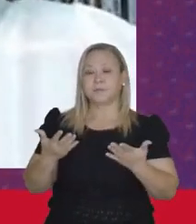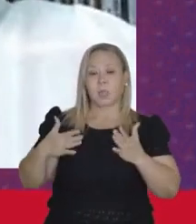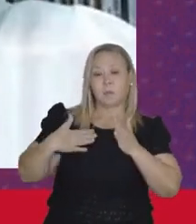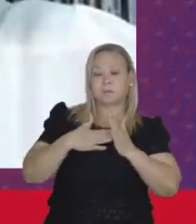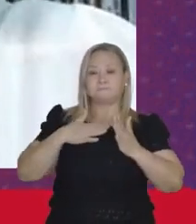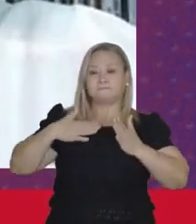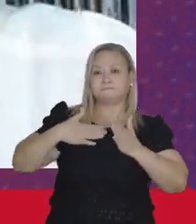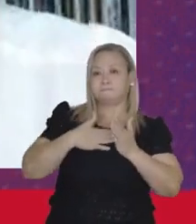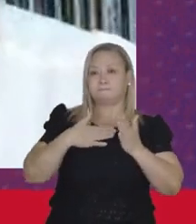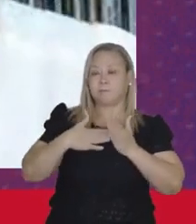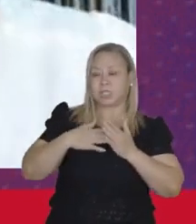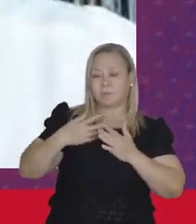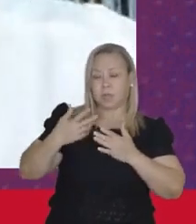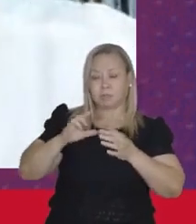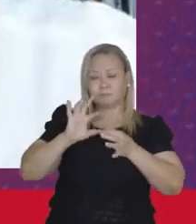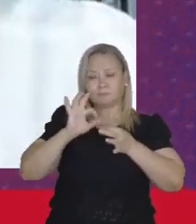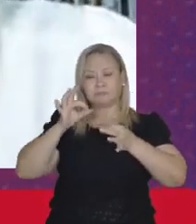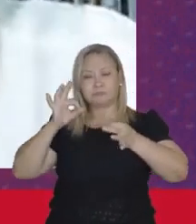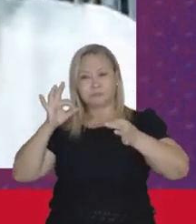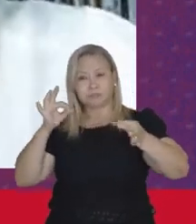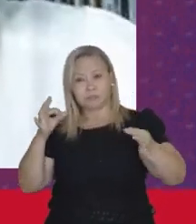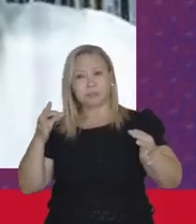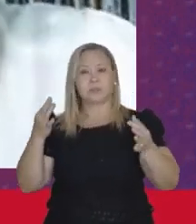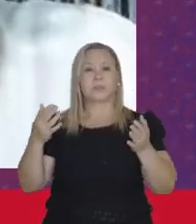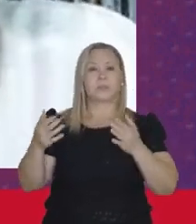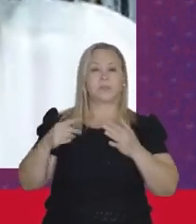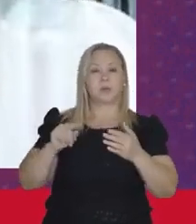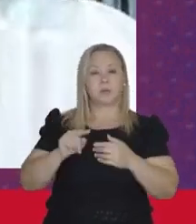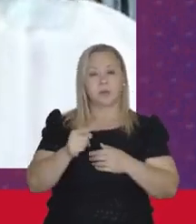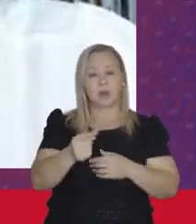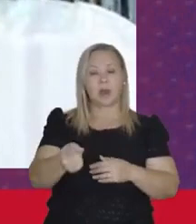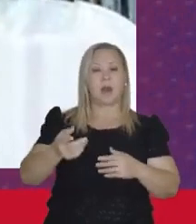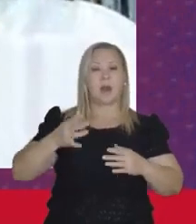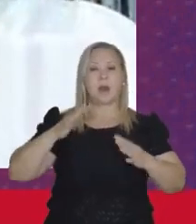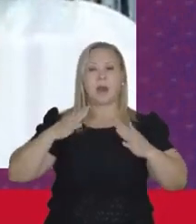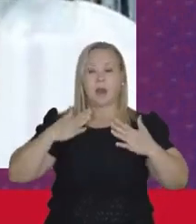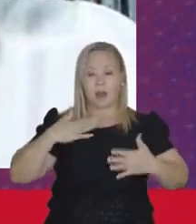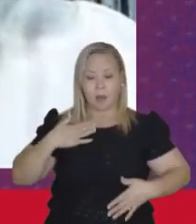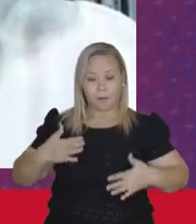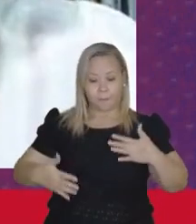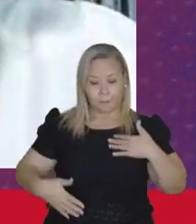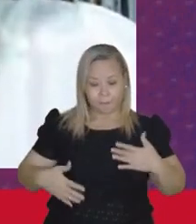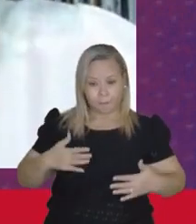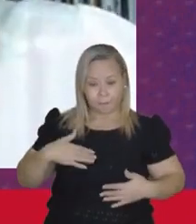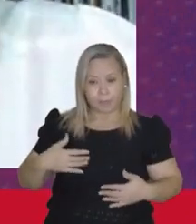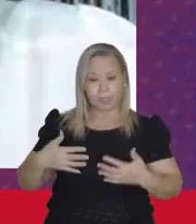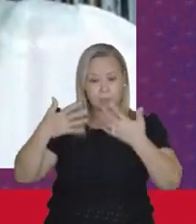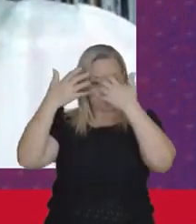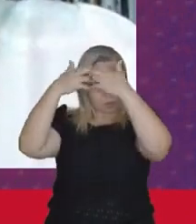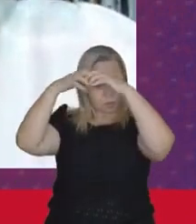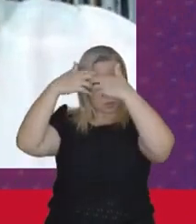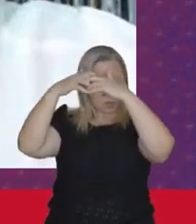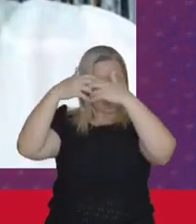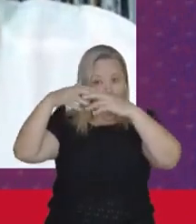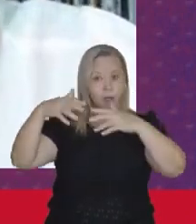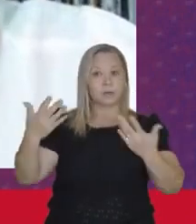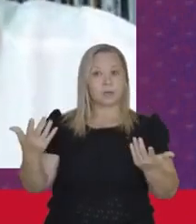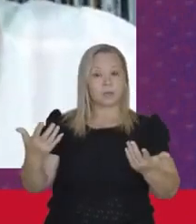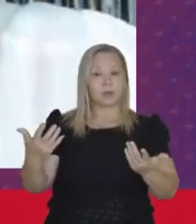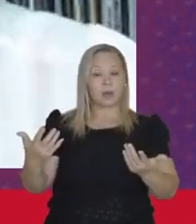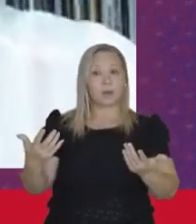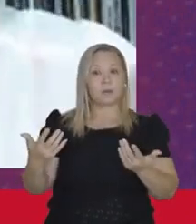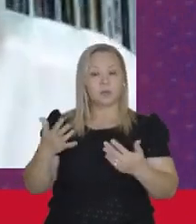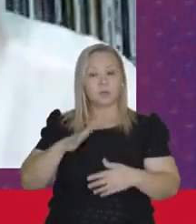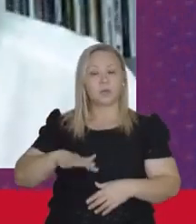impedimento de longo prazo, físico, sensorial, intelectual ou mental, que